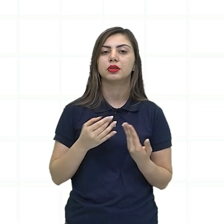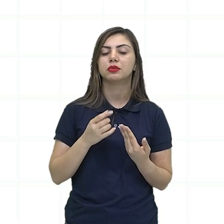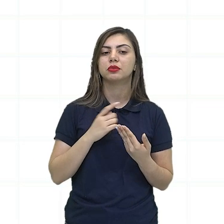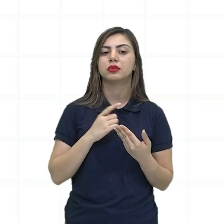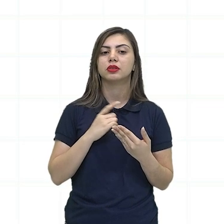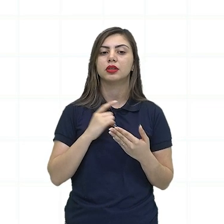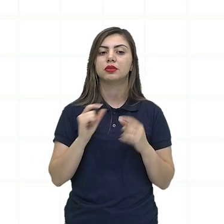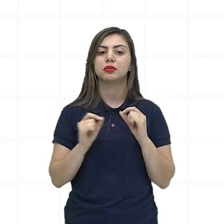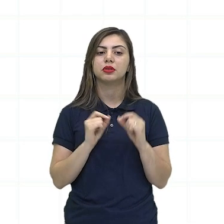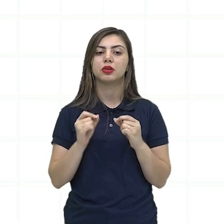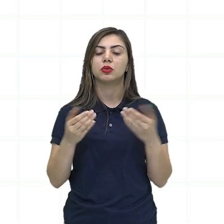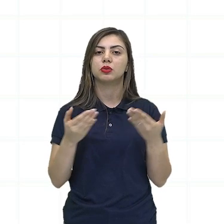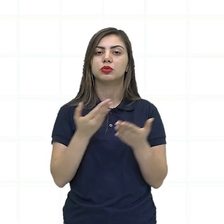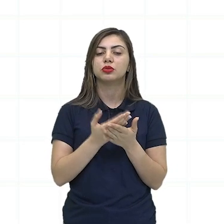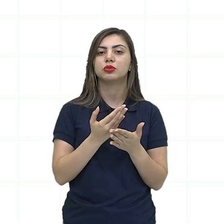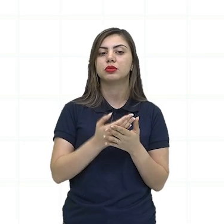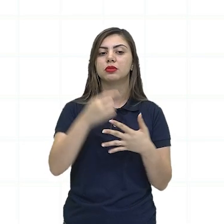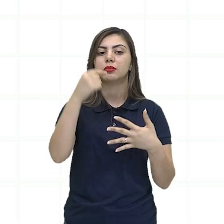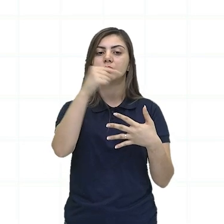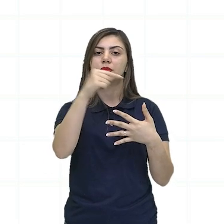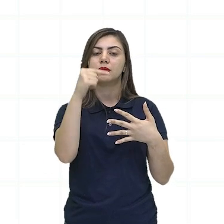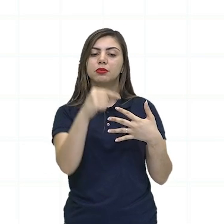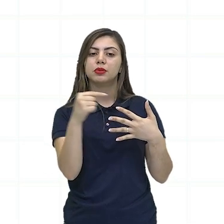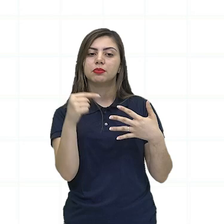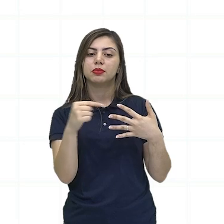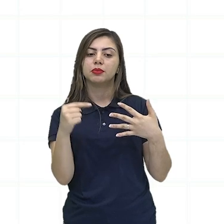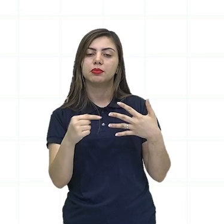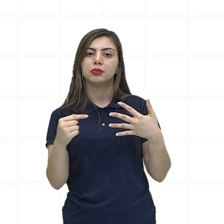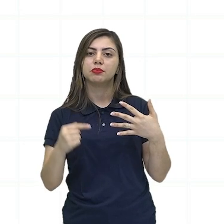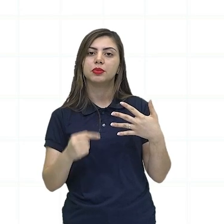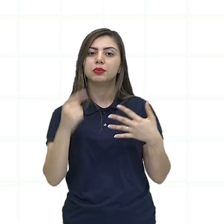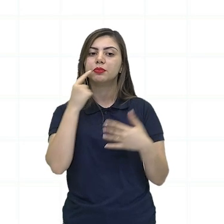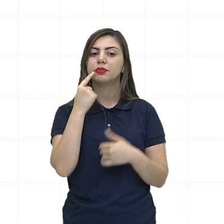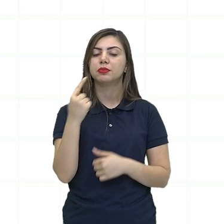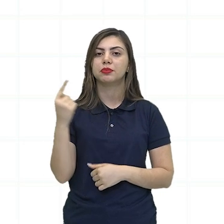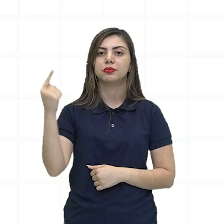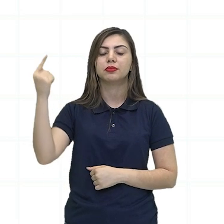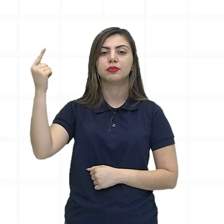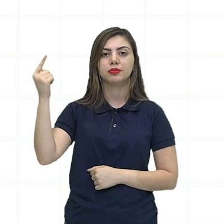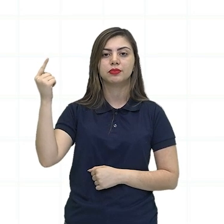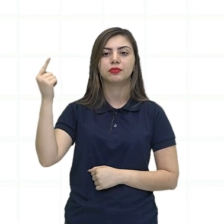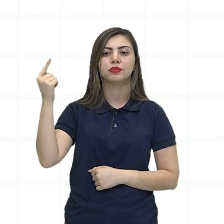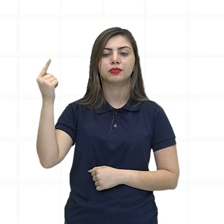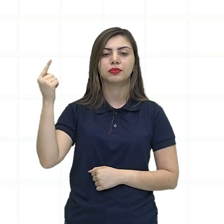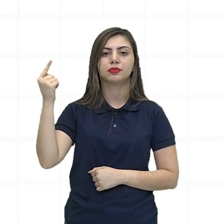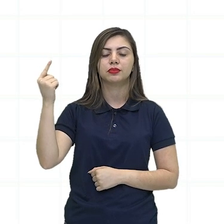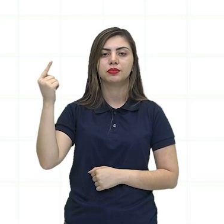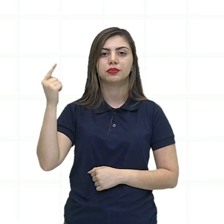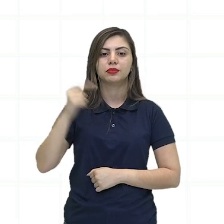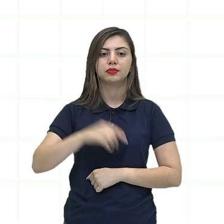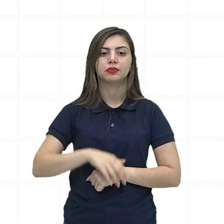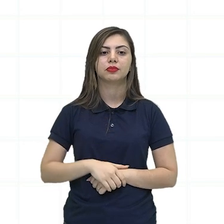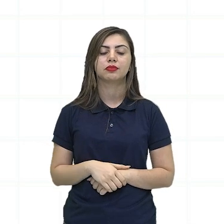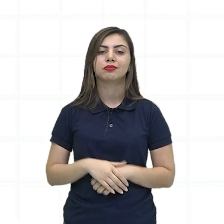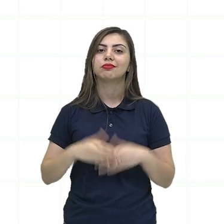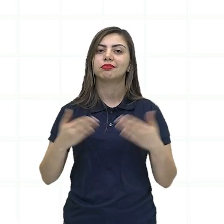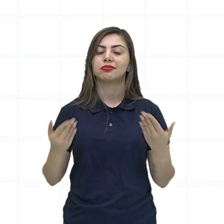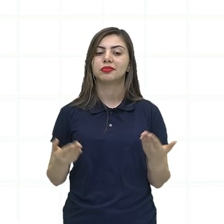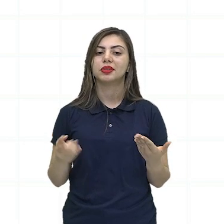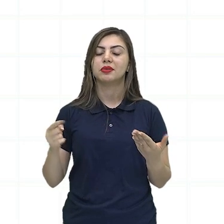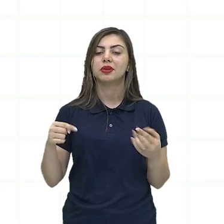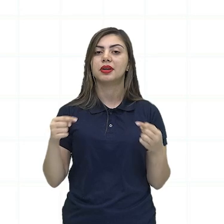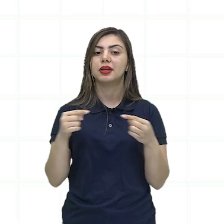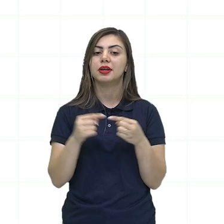to have, to play, break and nice, ok? Esse foi